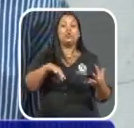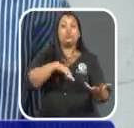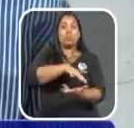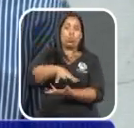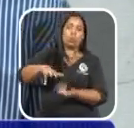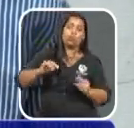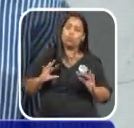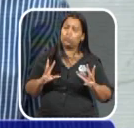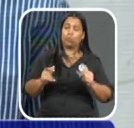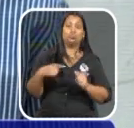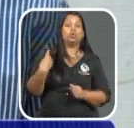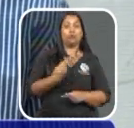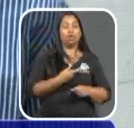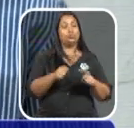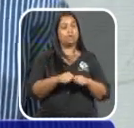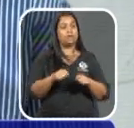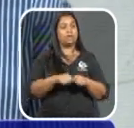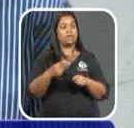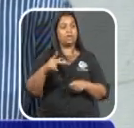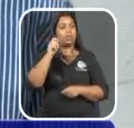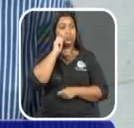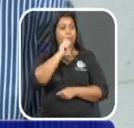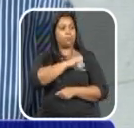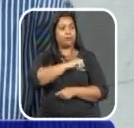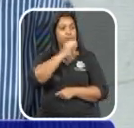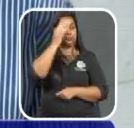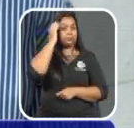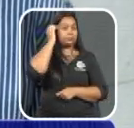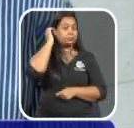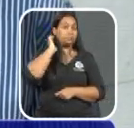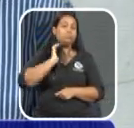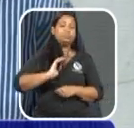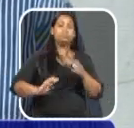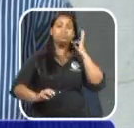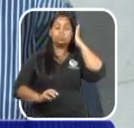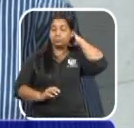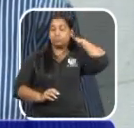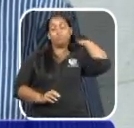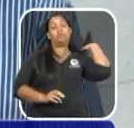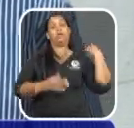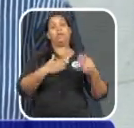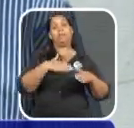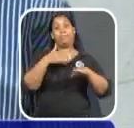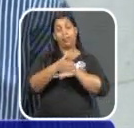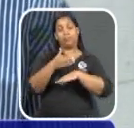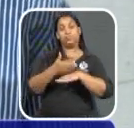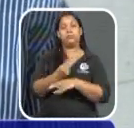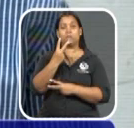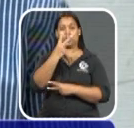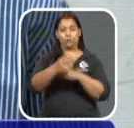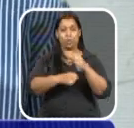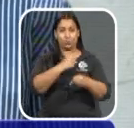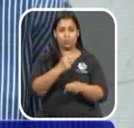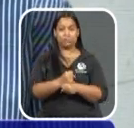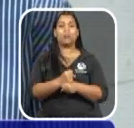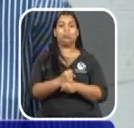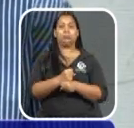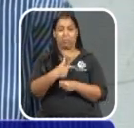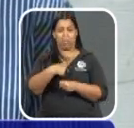humanidade. E nós devemos fazer a nossa parte no município. Quanto à minha participação nesses 2 anos de mandato, a minha experiência,